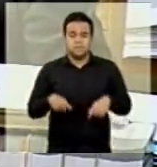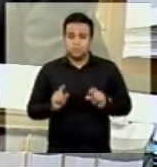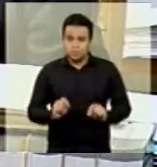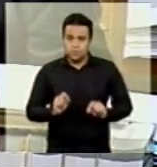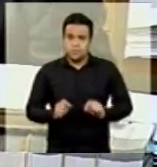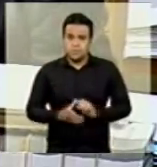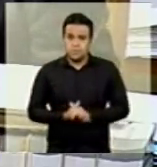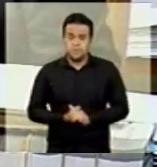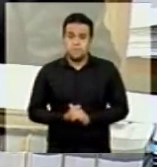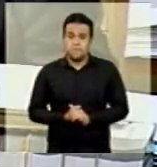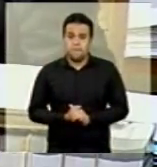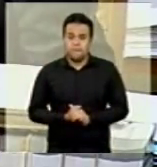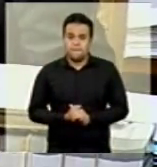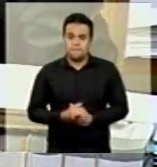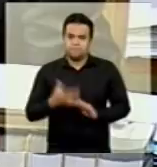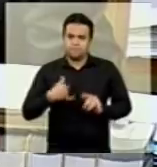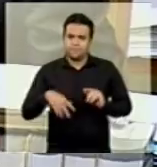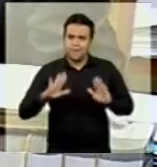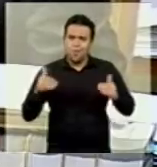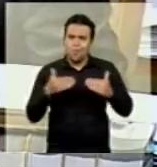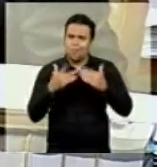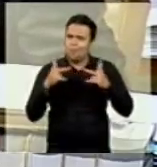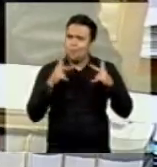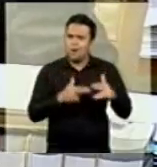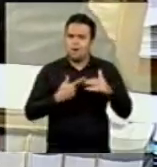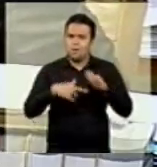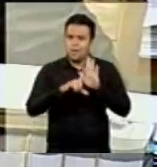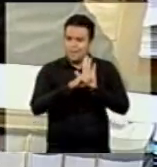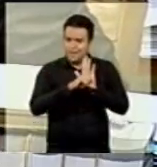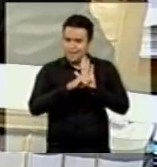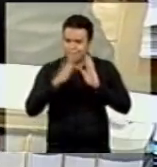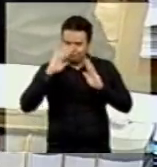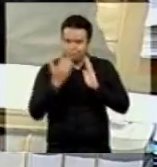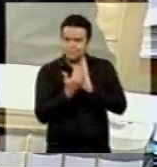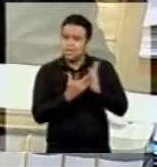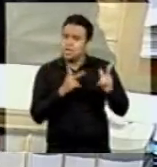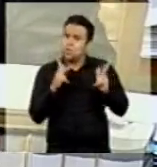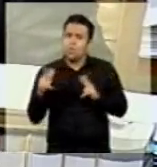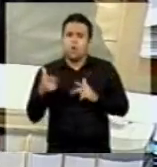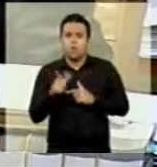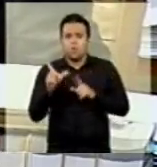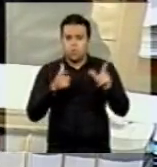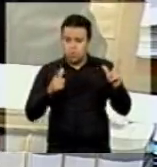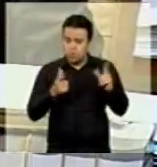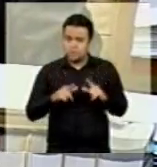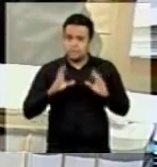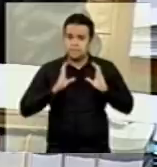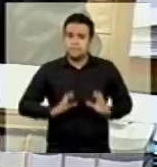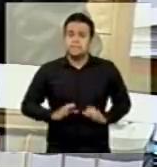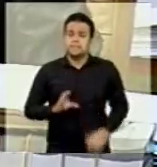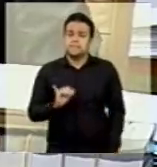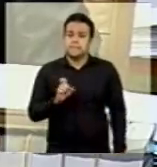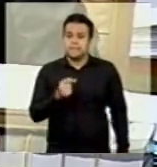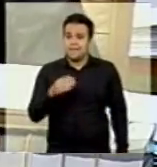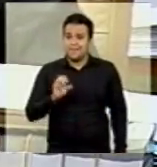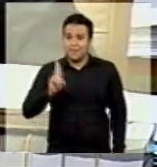submetidos às mesmas leis e às mesmas condições dos demais cidadãos da